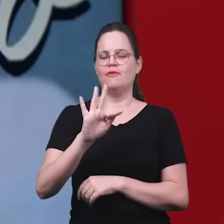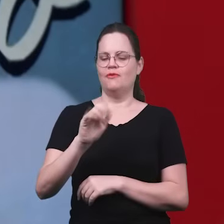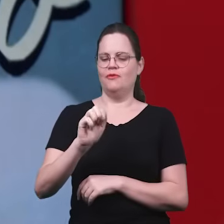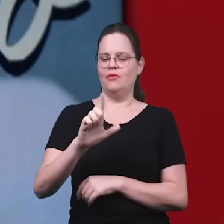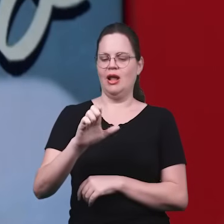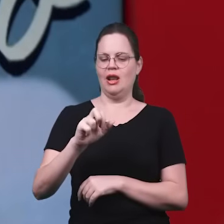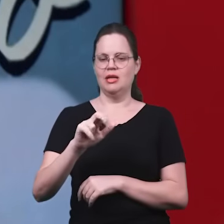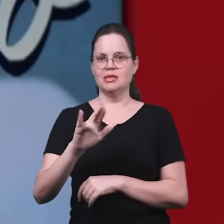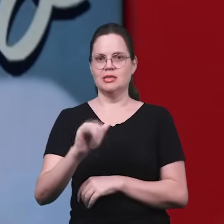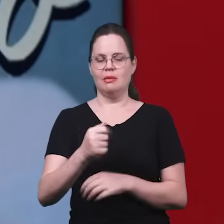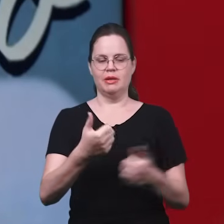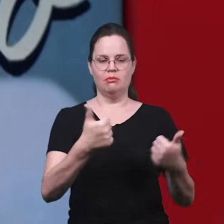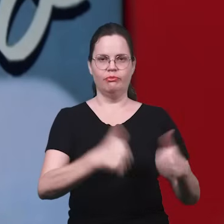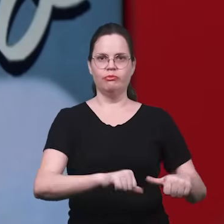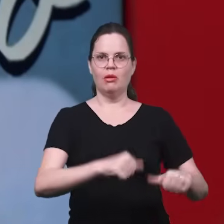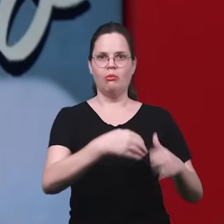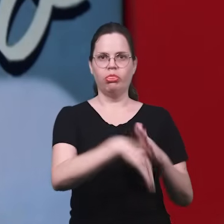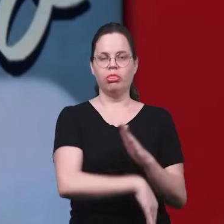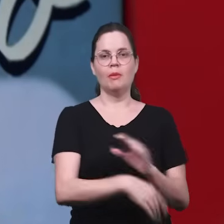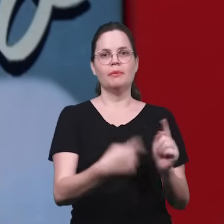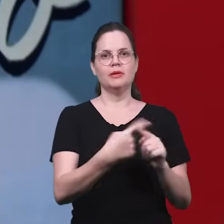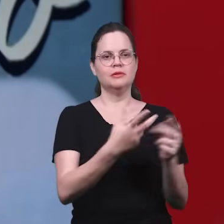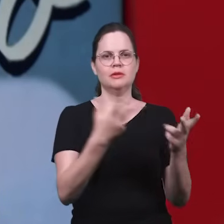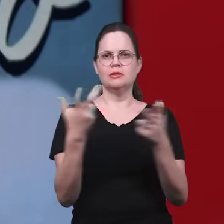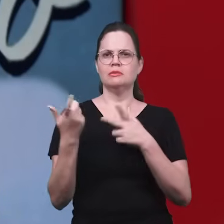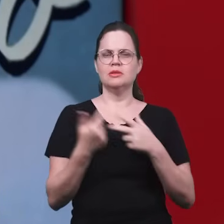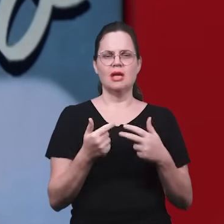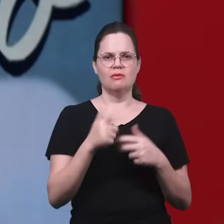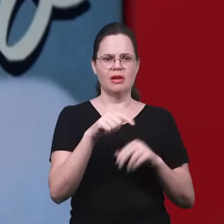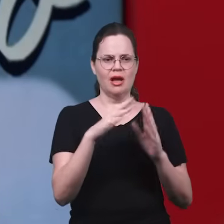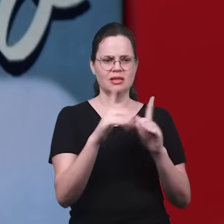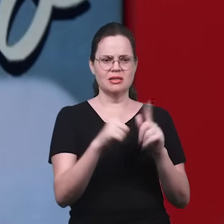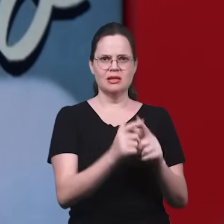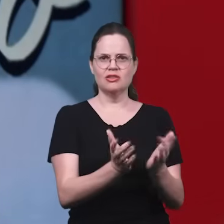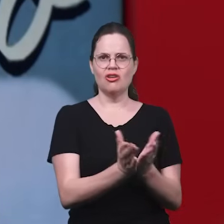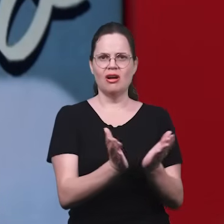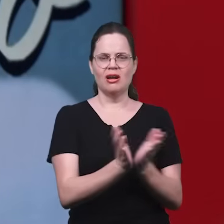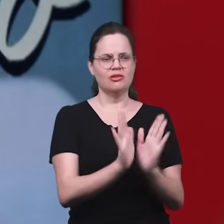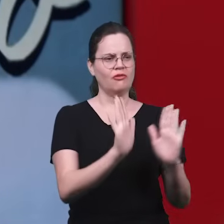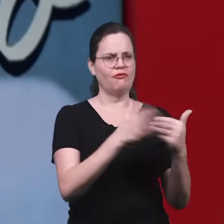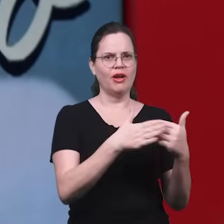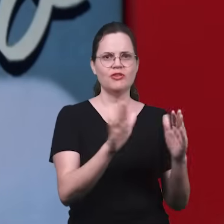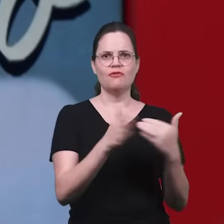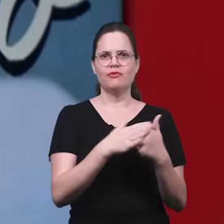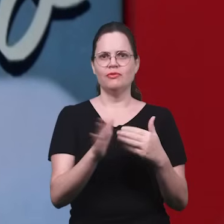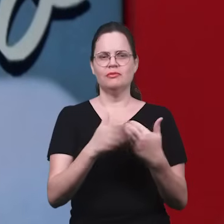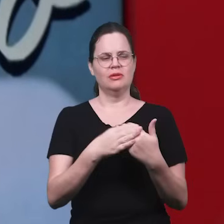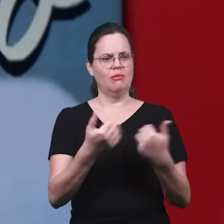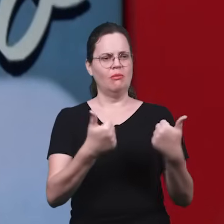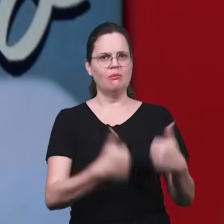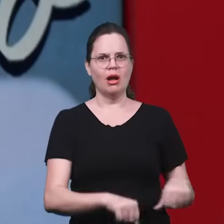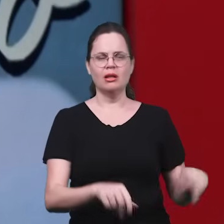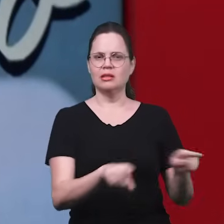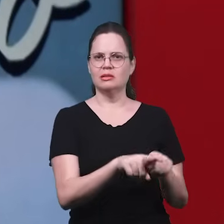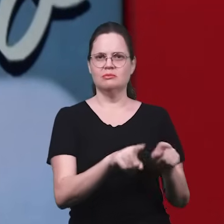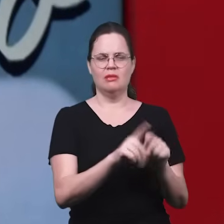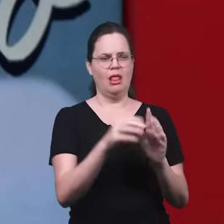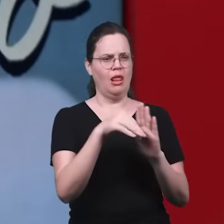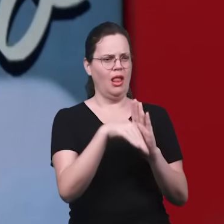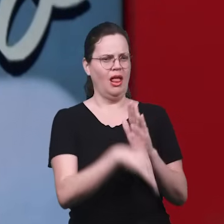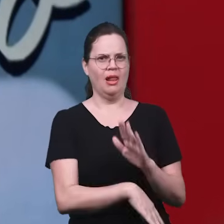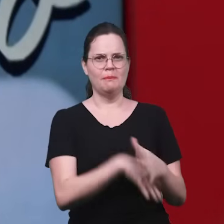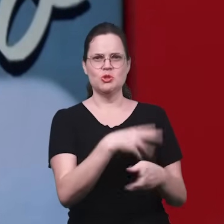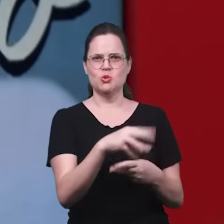atualmente o que está acontecendo nas igrejas, especialmente as igrejas evangélicas, né? Em todo o mundo. Há uma falência do cristianismo. E ela